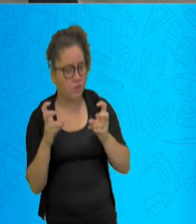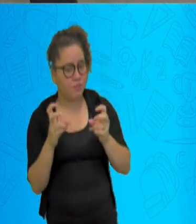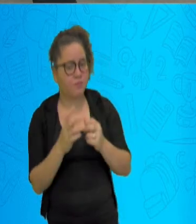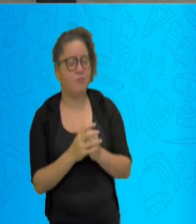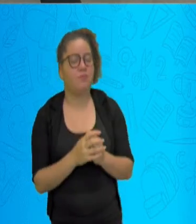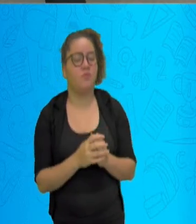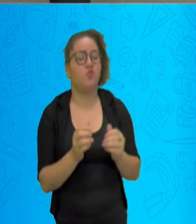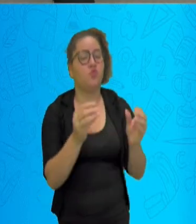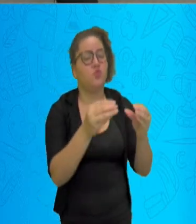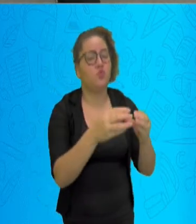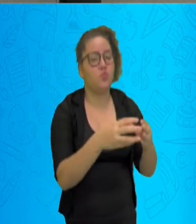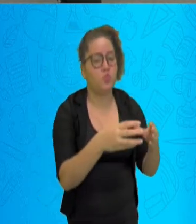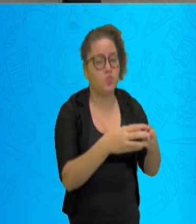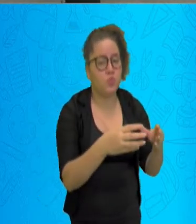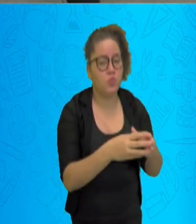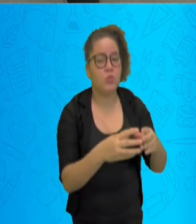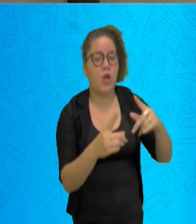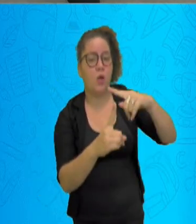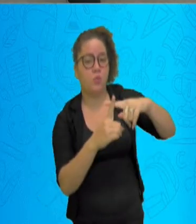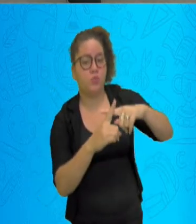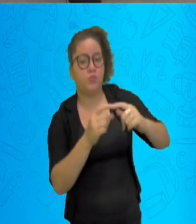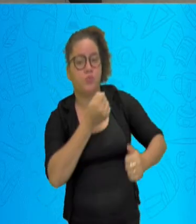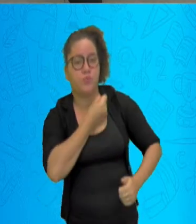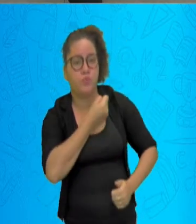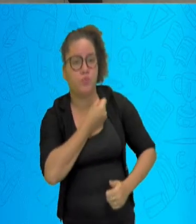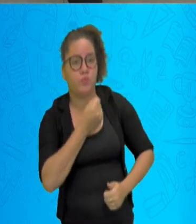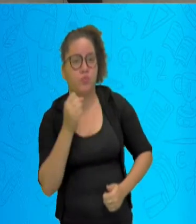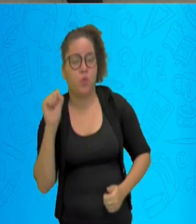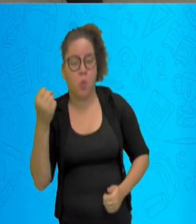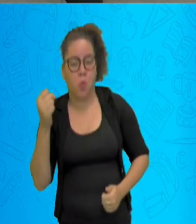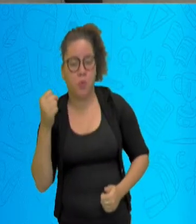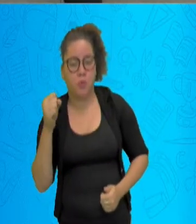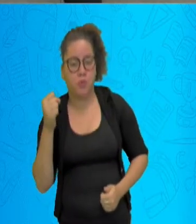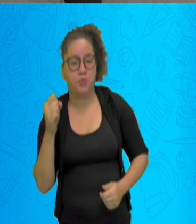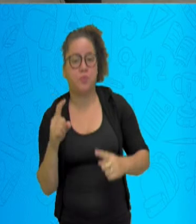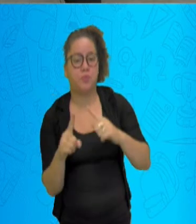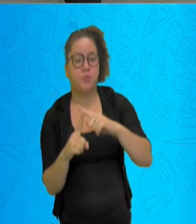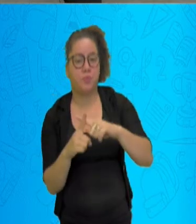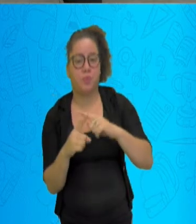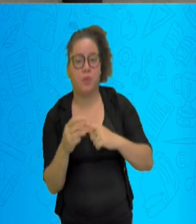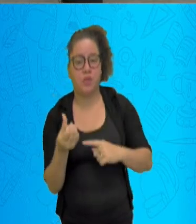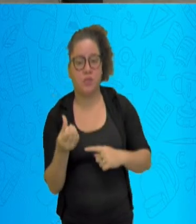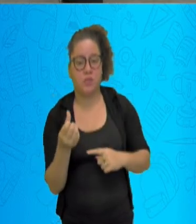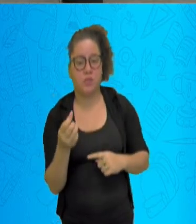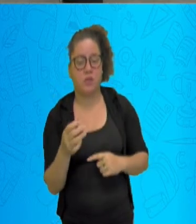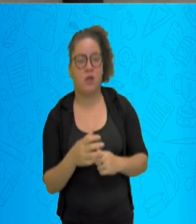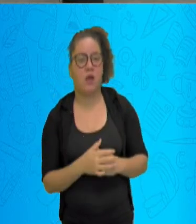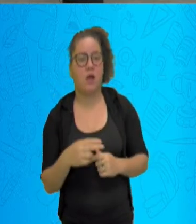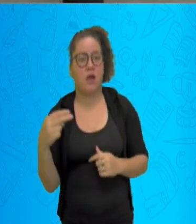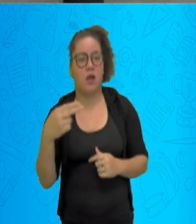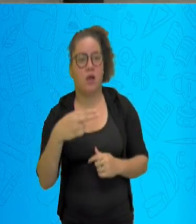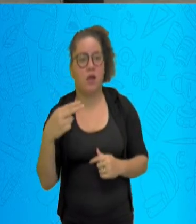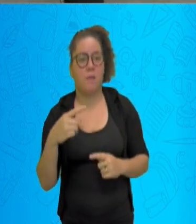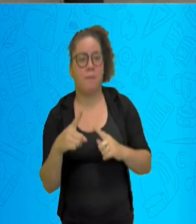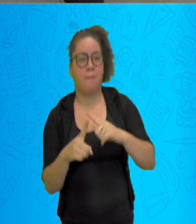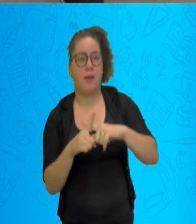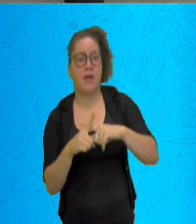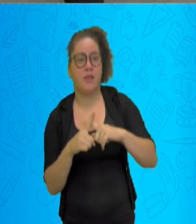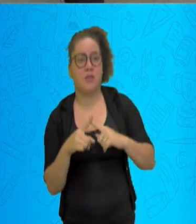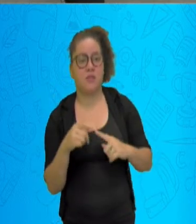os positivos? 8 aqui, o sinal dele é positivo. Então, mais 8 mais 6 é igual a